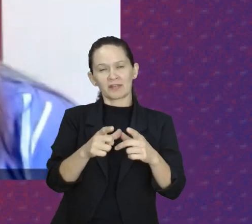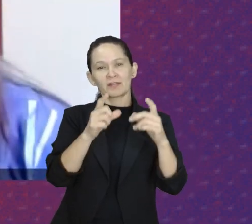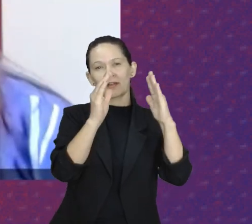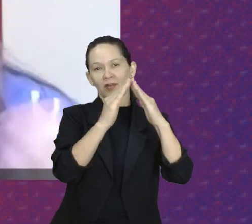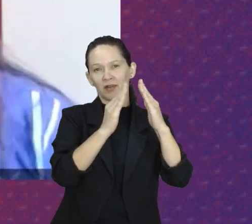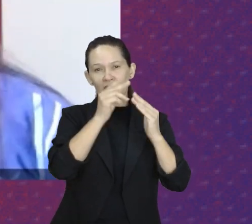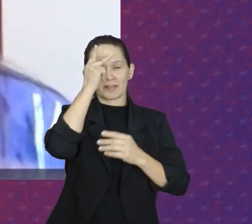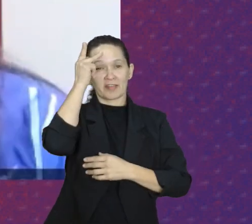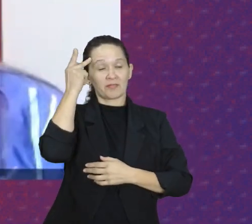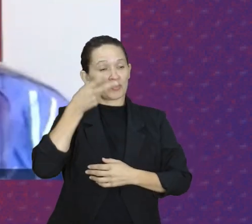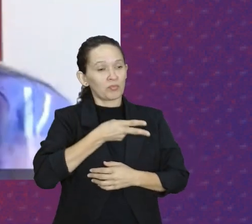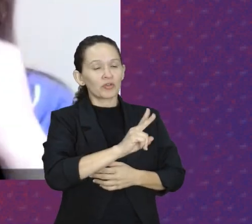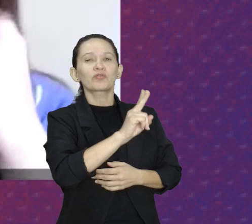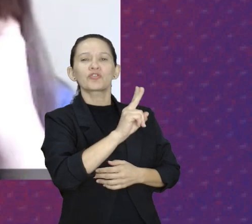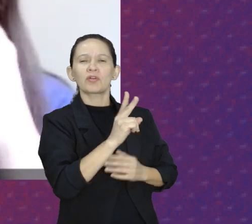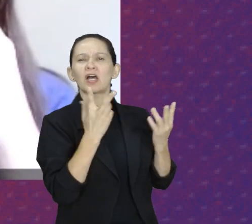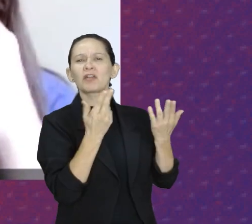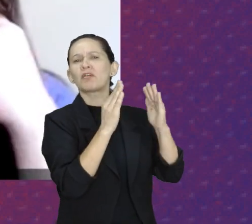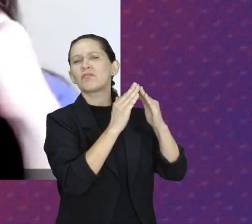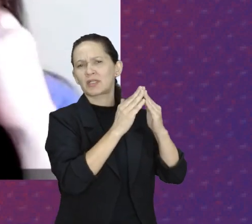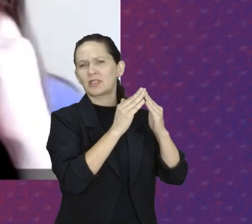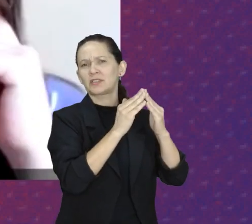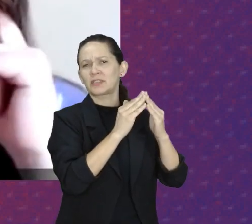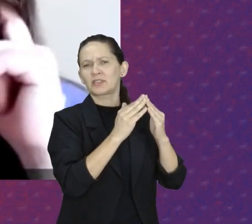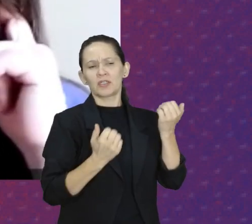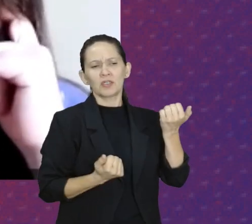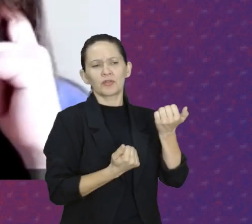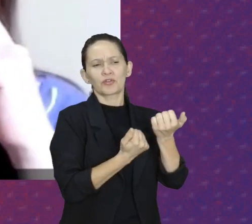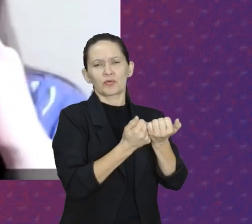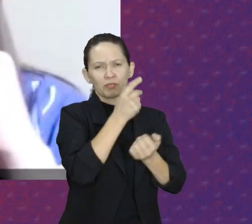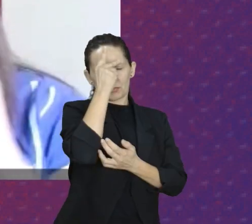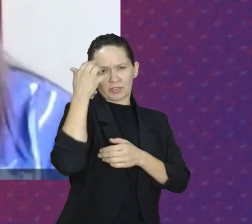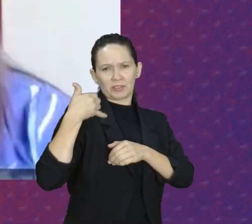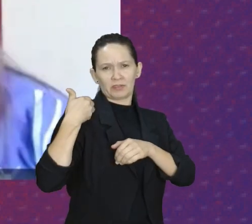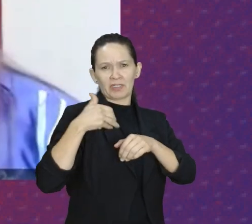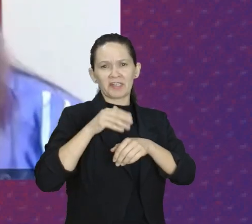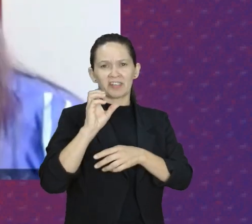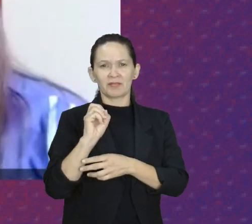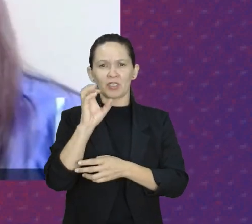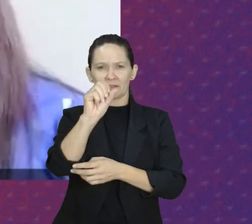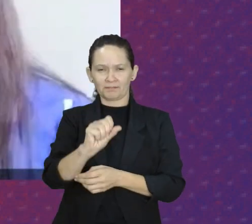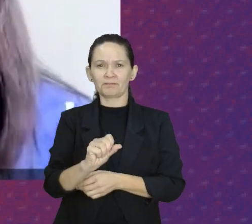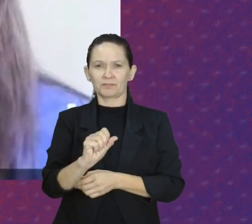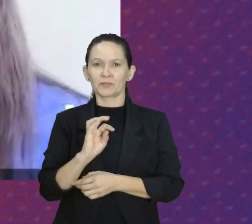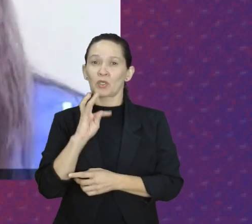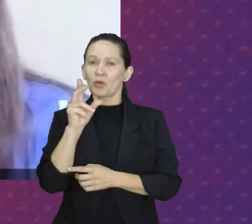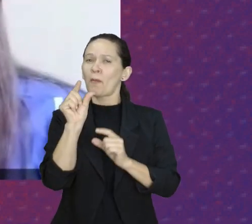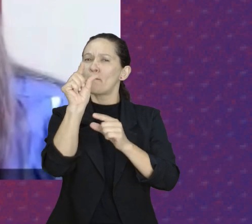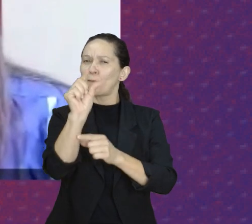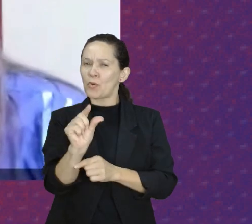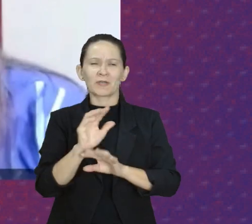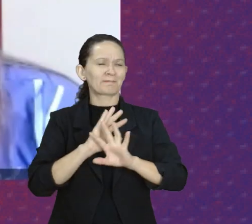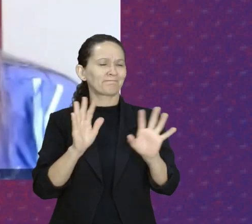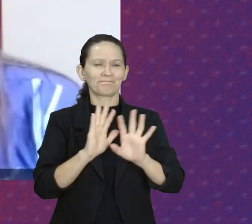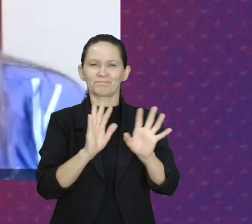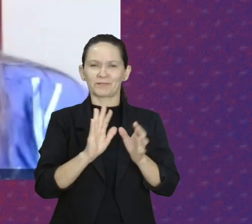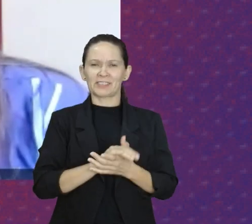ter uma residência de idosos e que ainda são muito poucas as públicas,